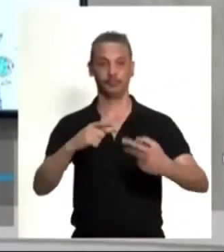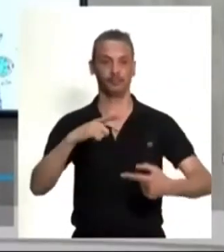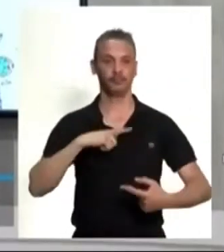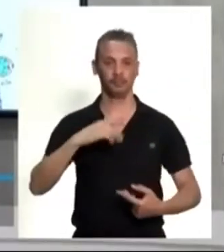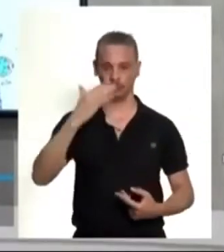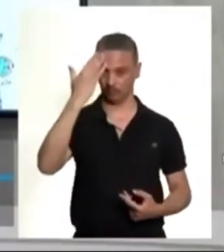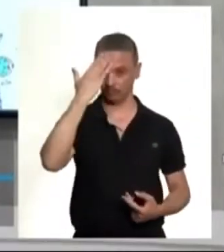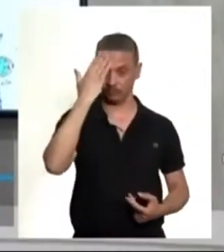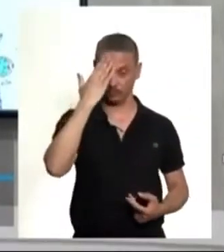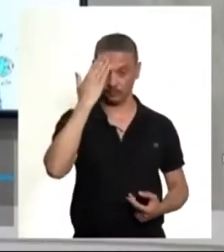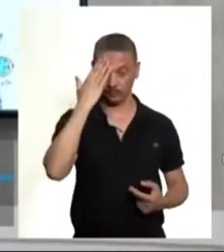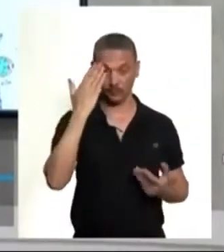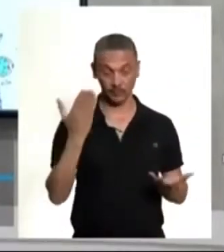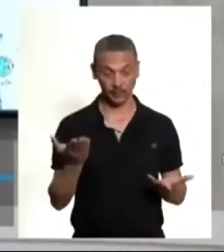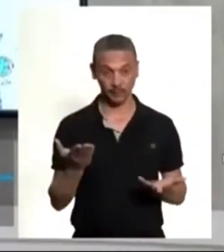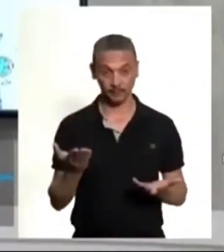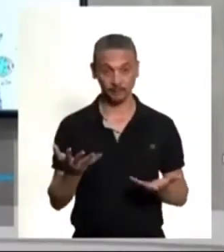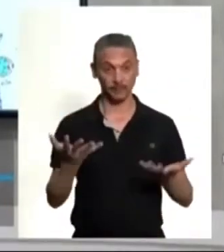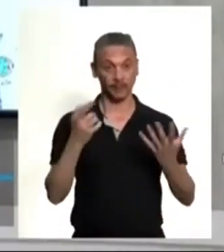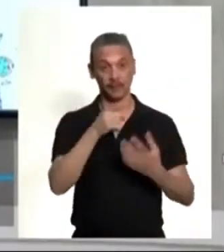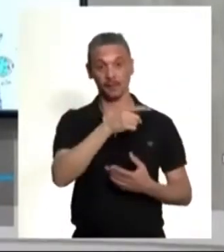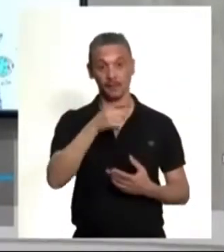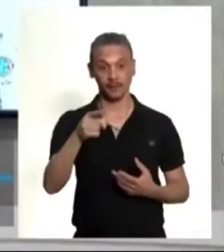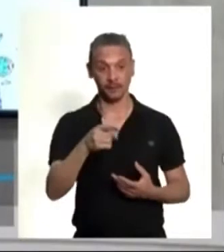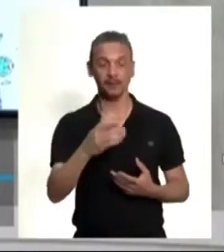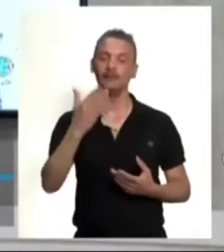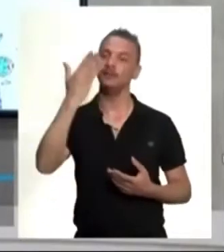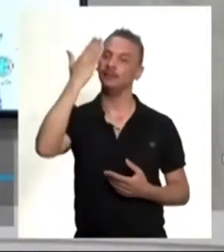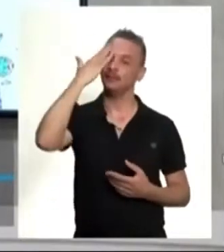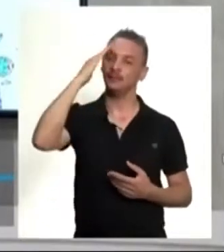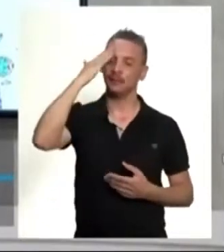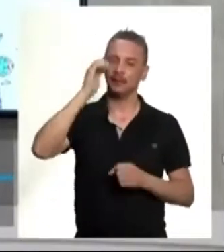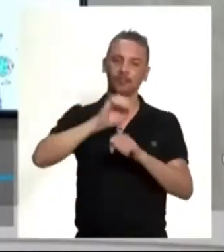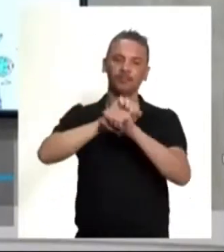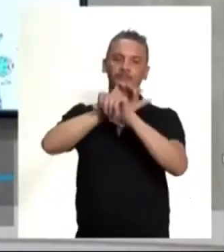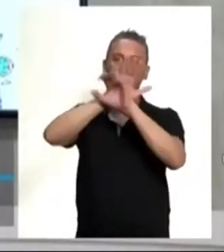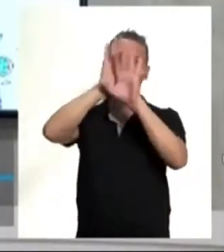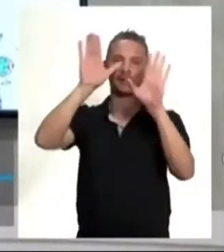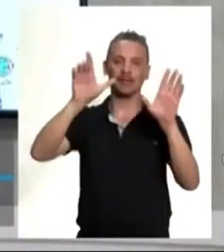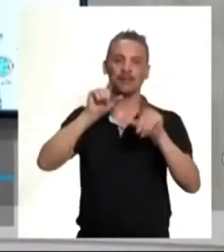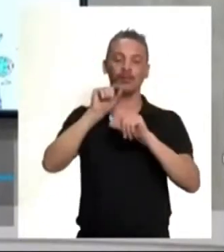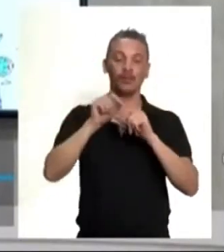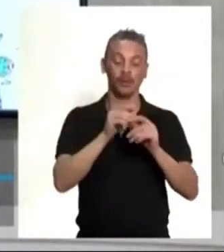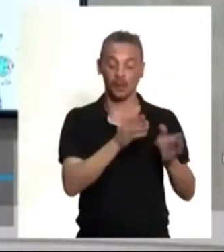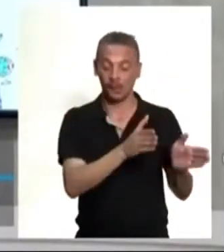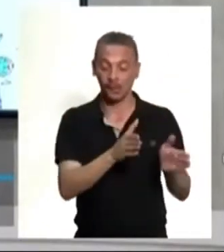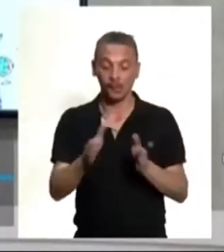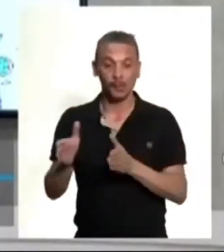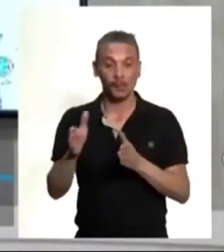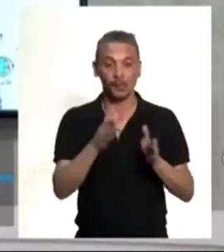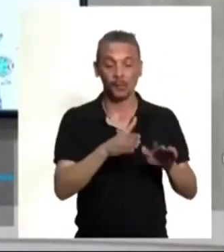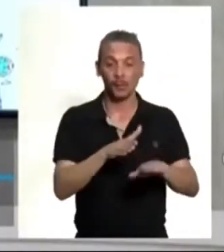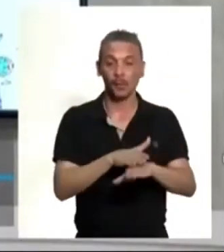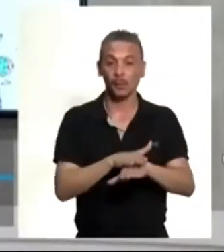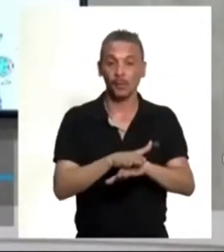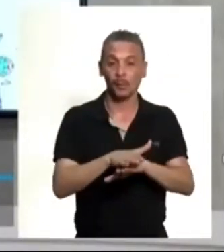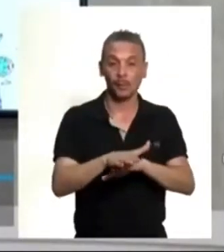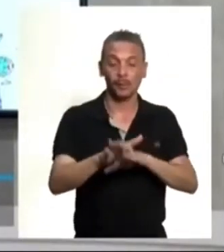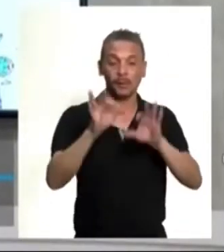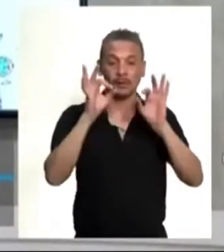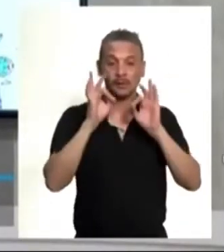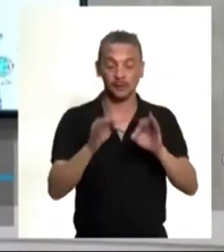grande contingente. Então eu espero, galera, que você tenha entendido que o processo de urbanização